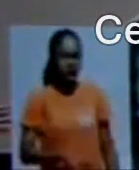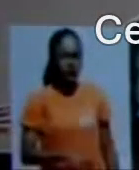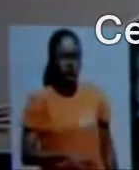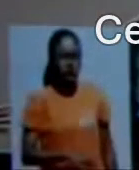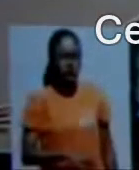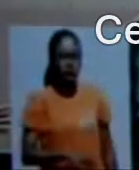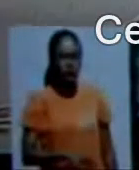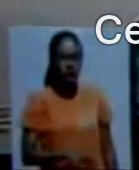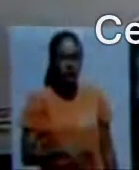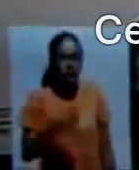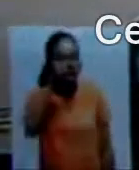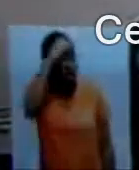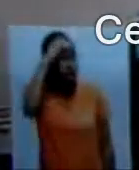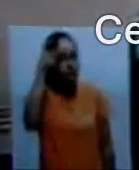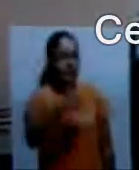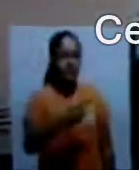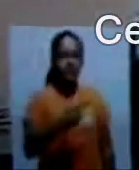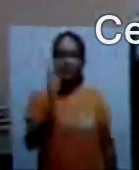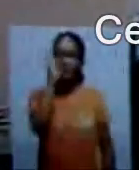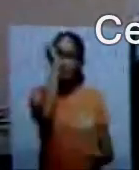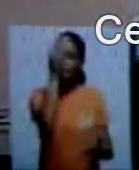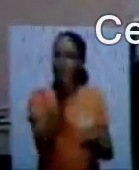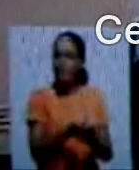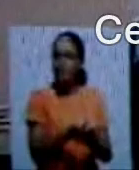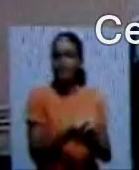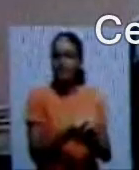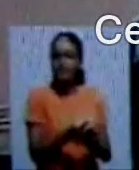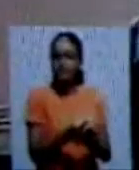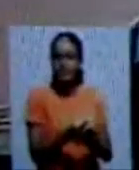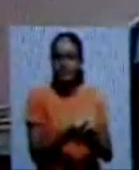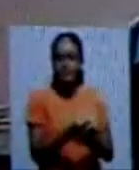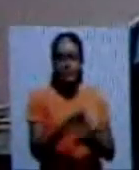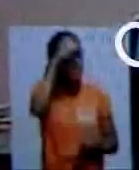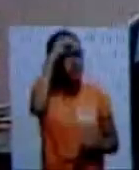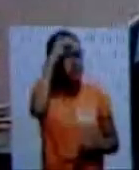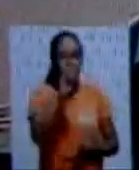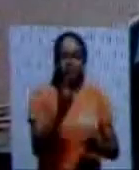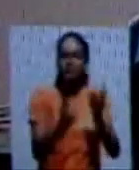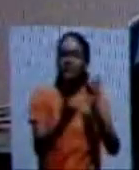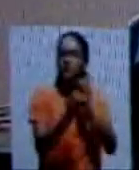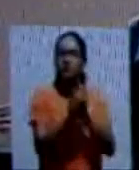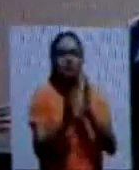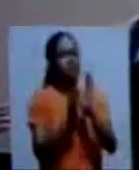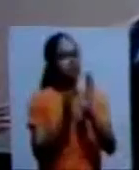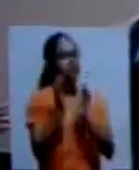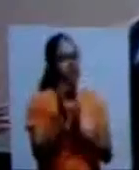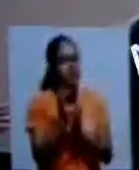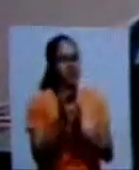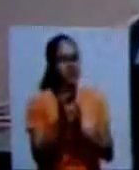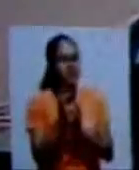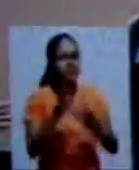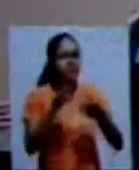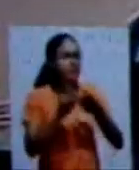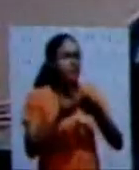Eu tenho tanto dó de quem não encontrou Jesus ainda. Esse é doente. Esse é